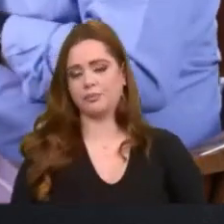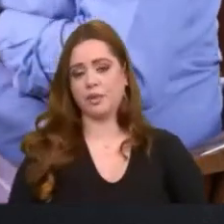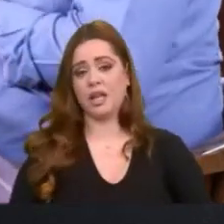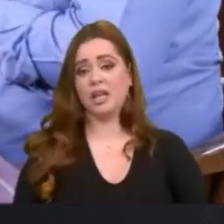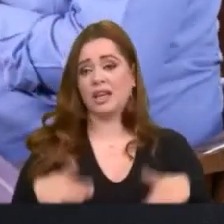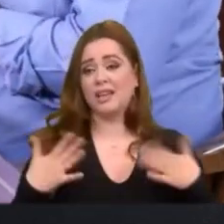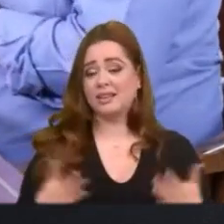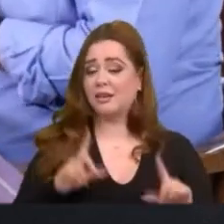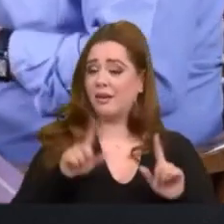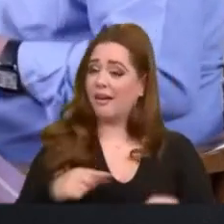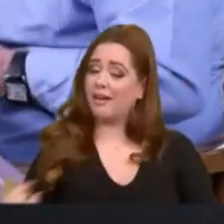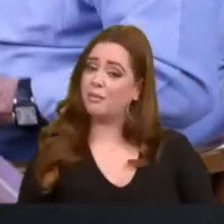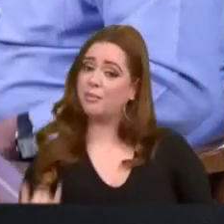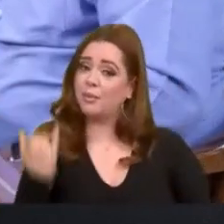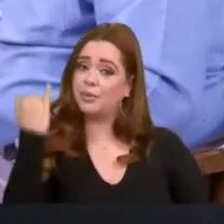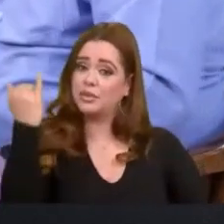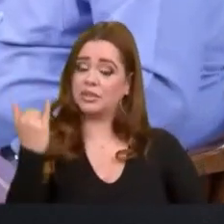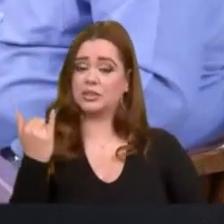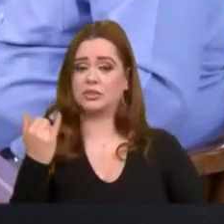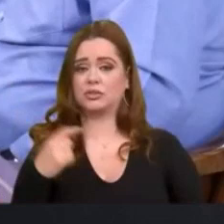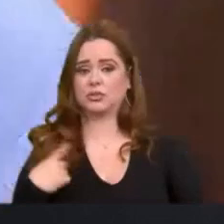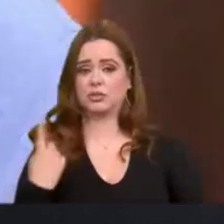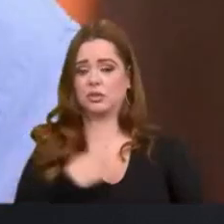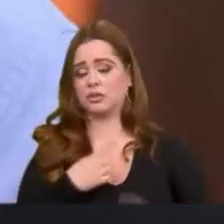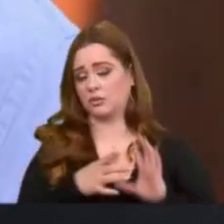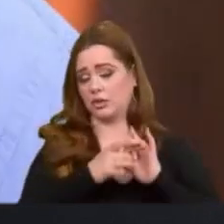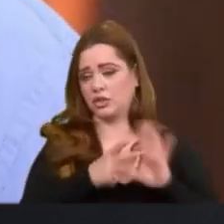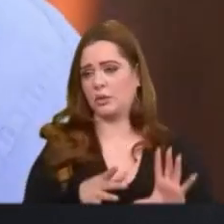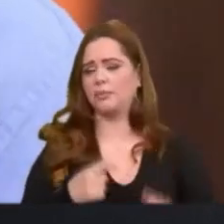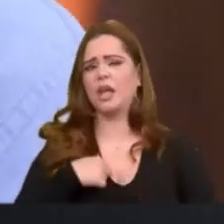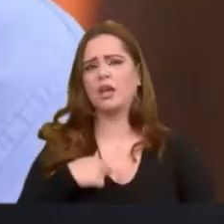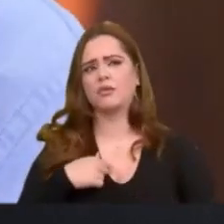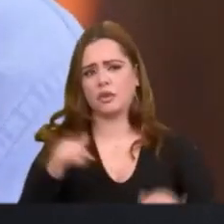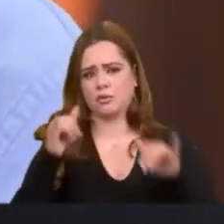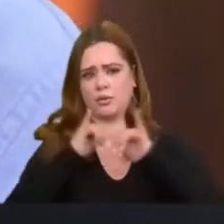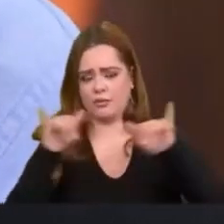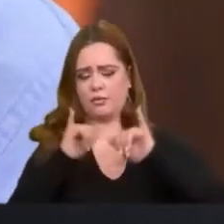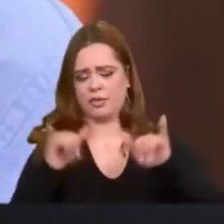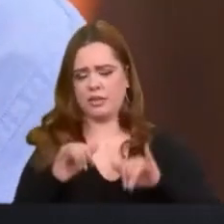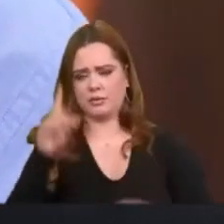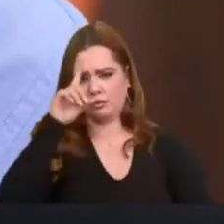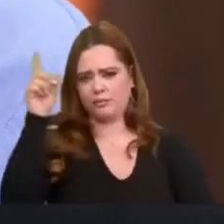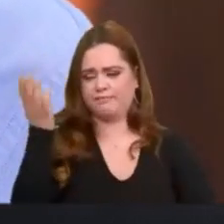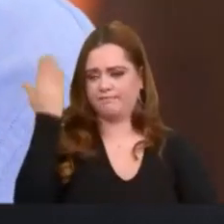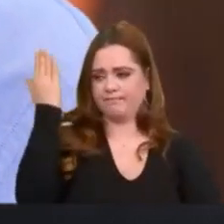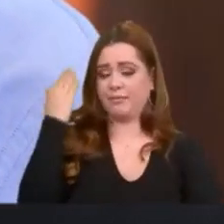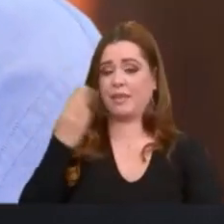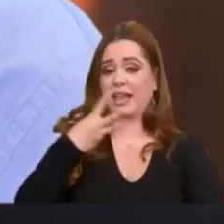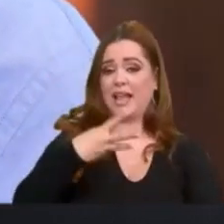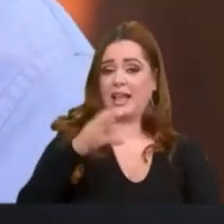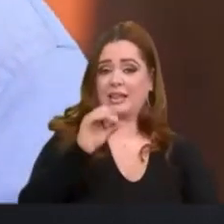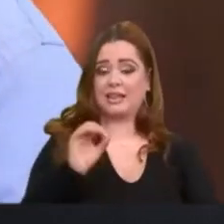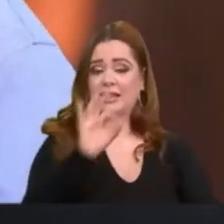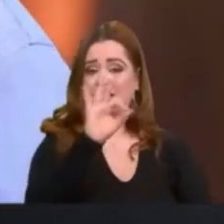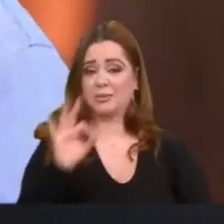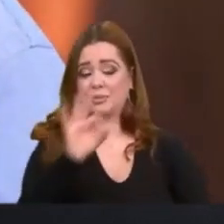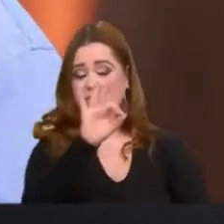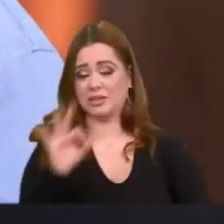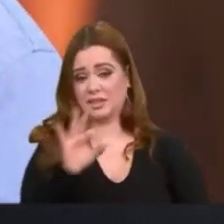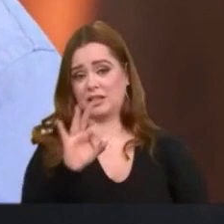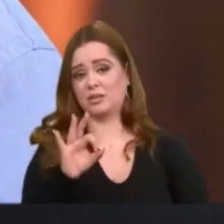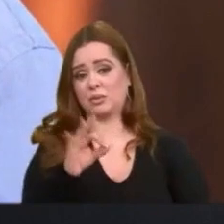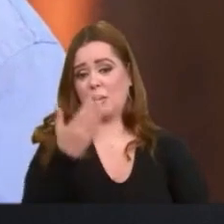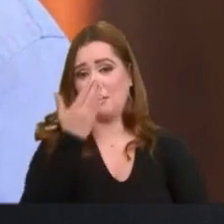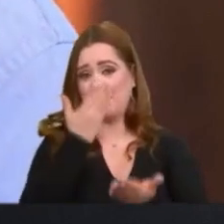importante que a gente não deixa ouvir uma reportagem esses dias que 30% do alimento se perde entre o campo e a